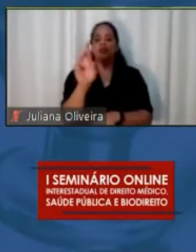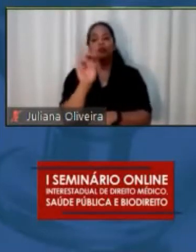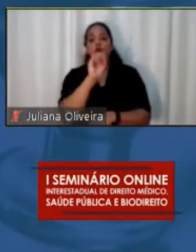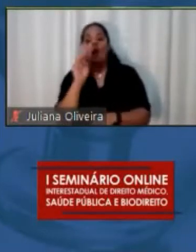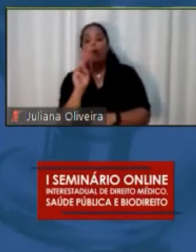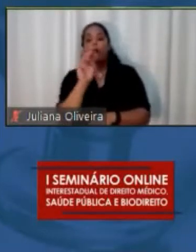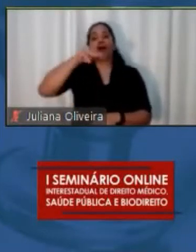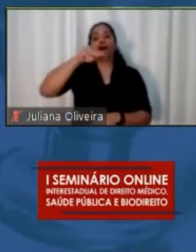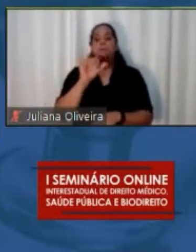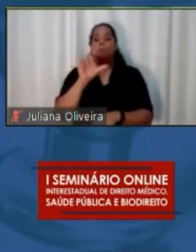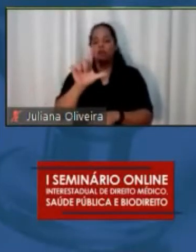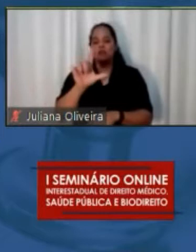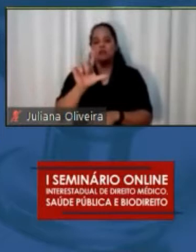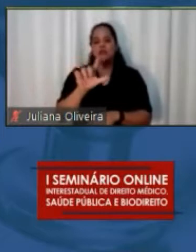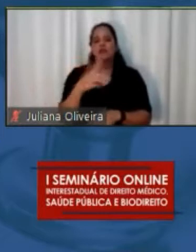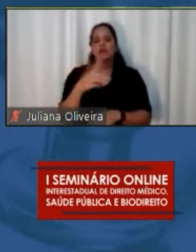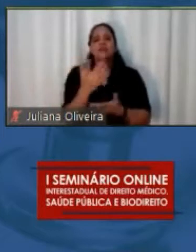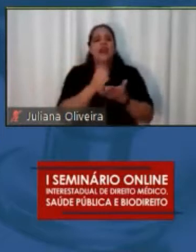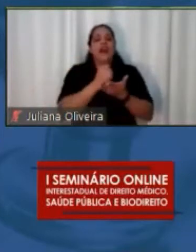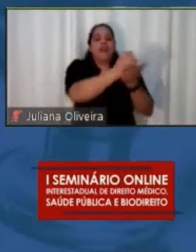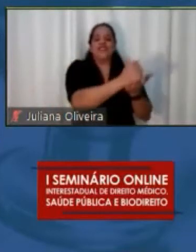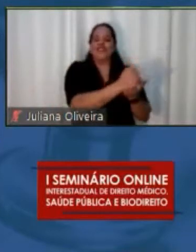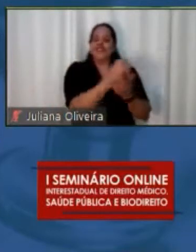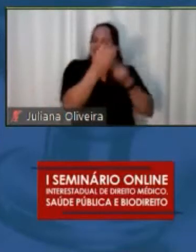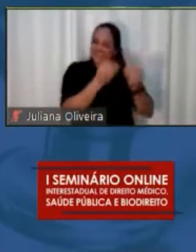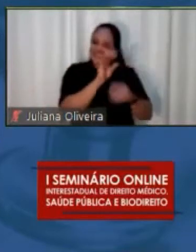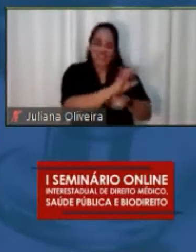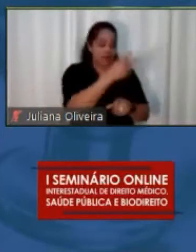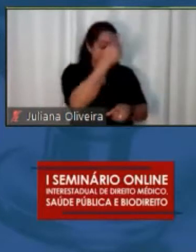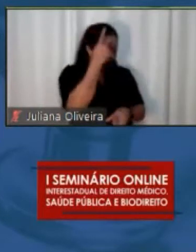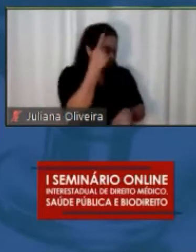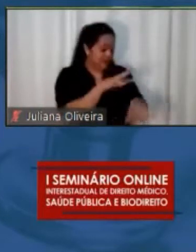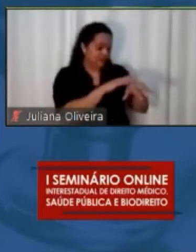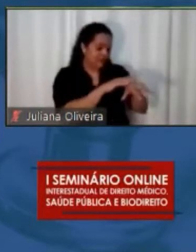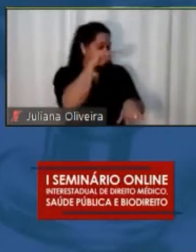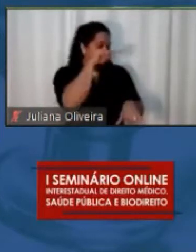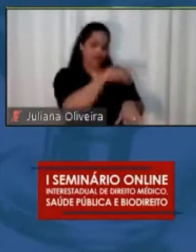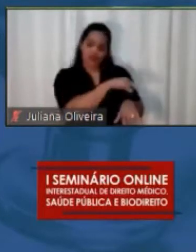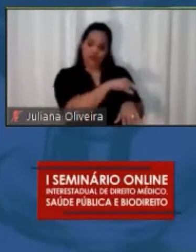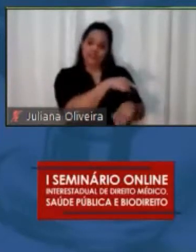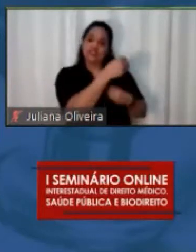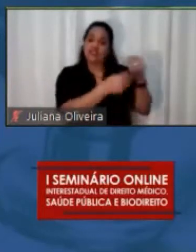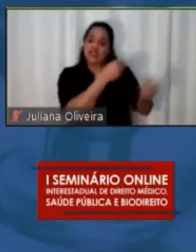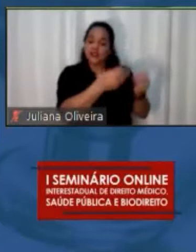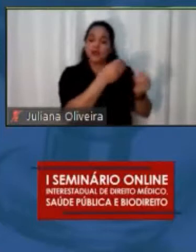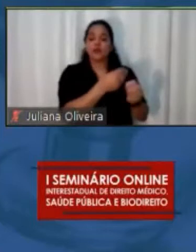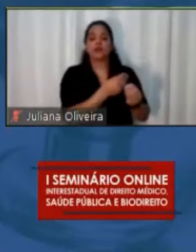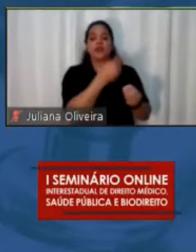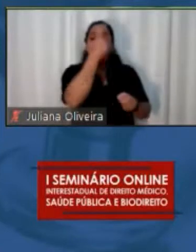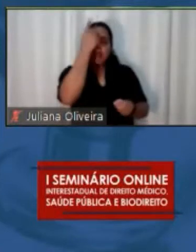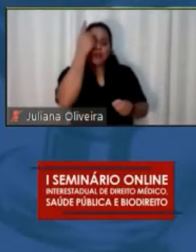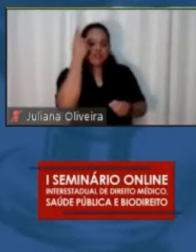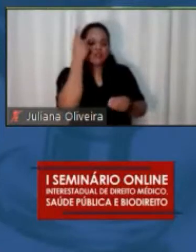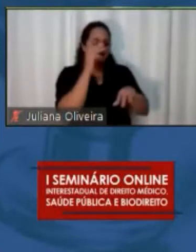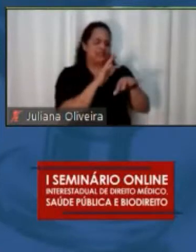vantagem disso? Nós podemos fazer com que esse paciente tenha, no momento em que ele está anêmico, um aporte,